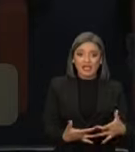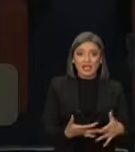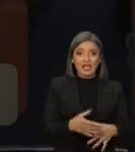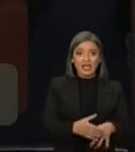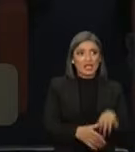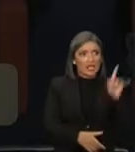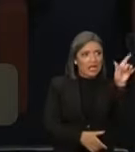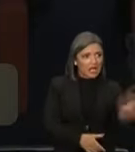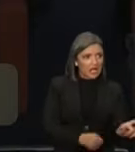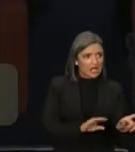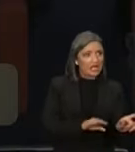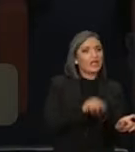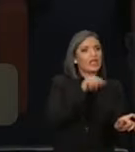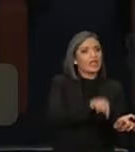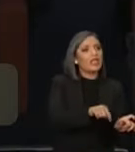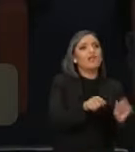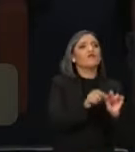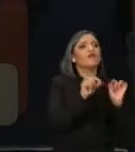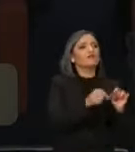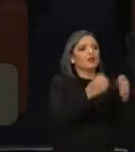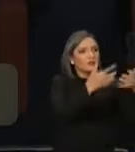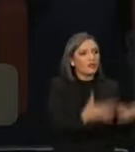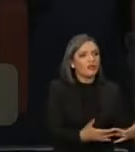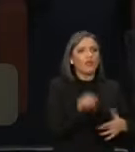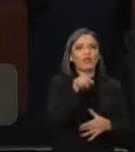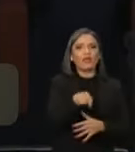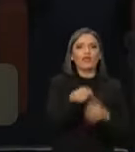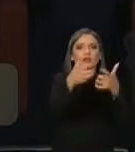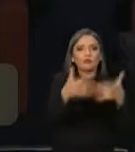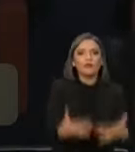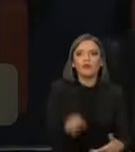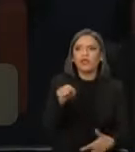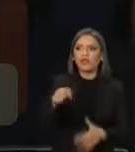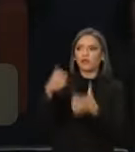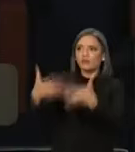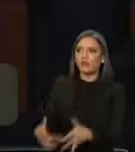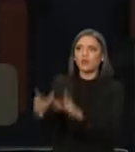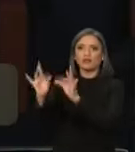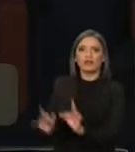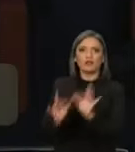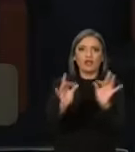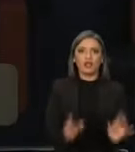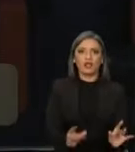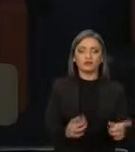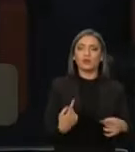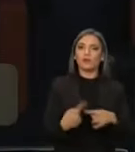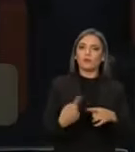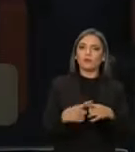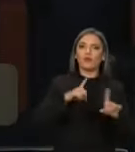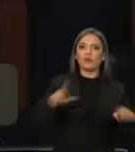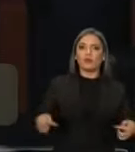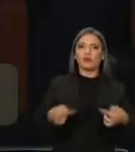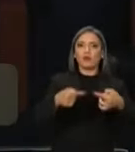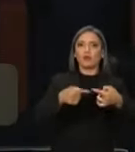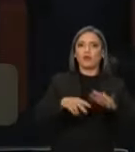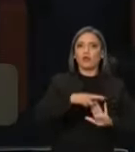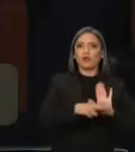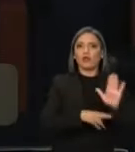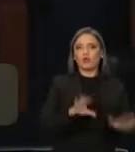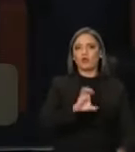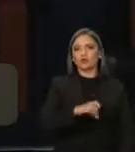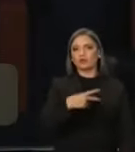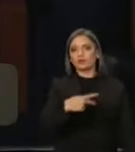objetiva a ação ou omissão da paciente. Do contrário, ofende os requisitos do Código de Processo Penal, artigo